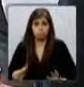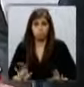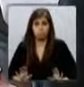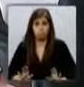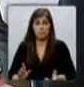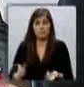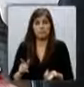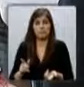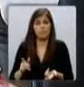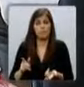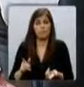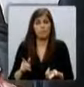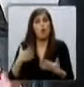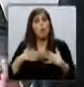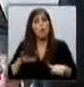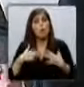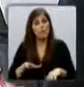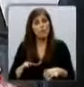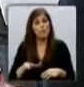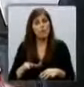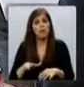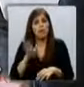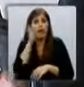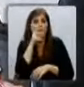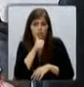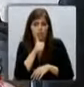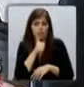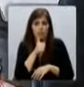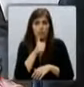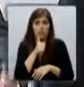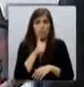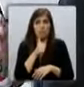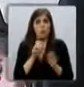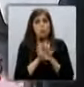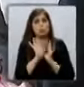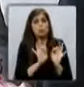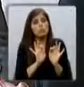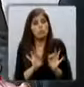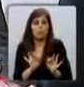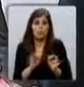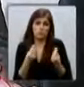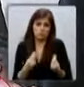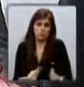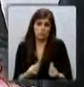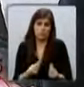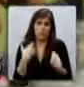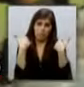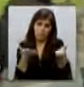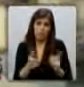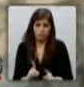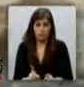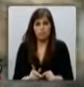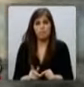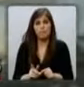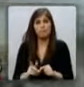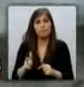dela portanto que seja roupa que sejam agasalhos que estejam em condições dignas de serem dadas